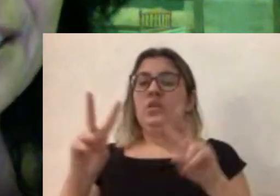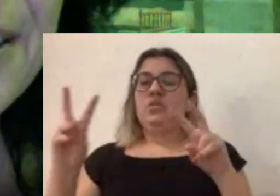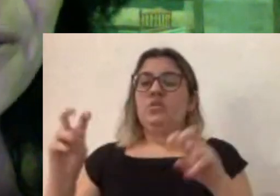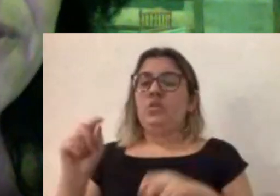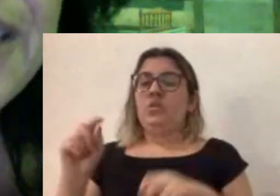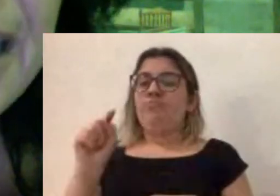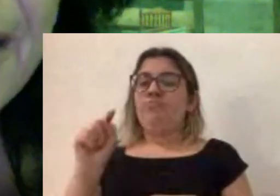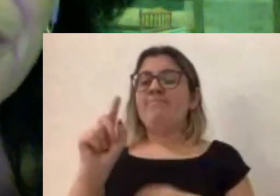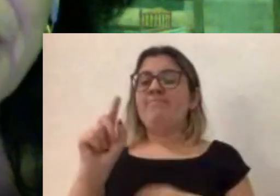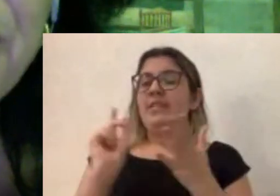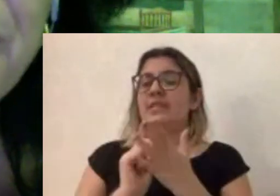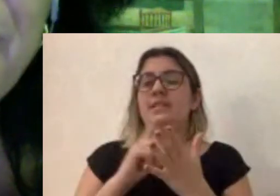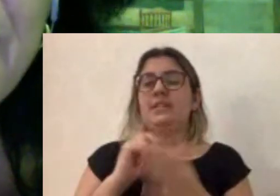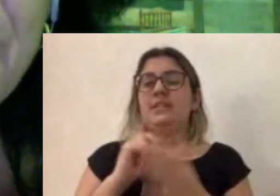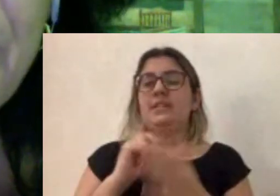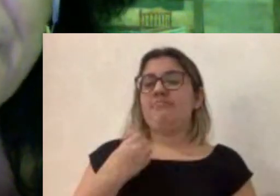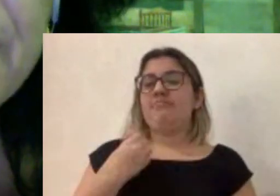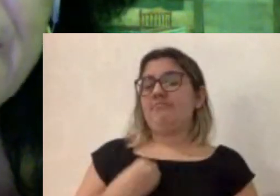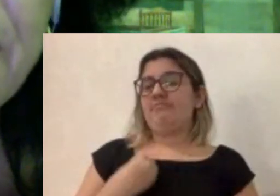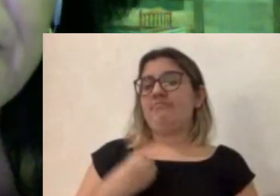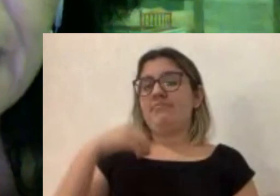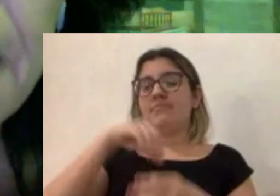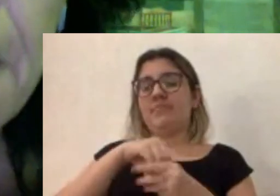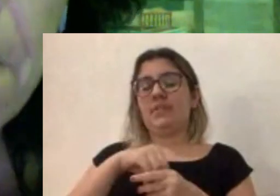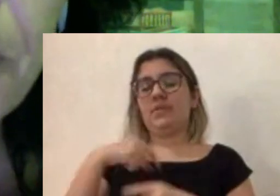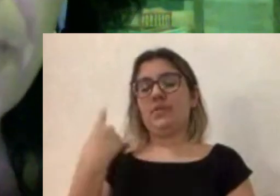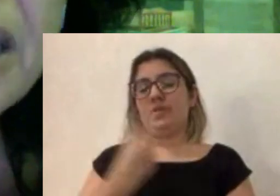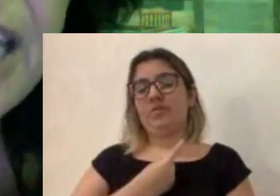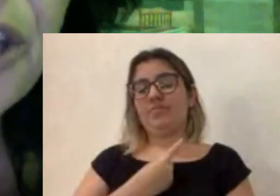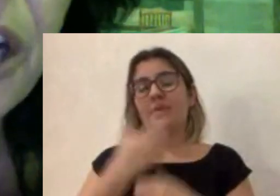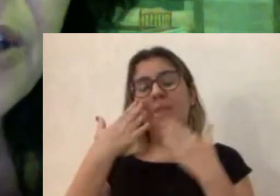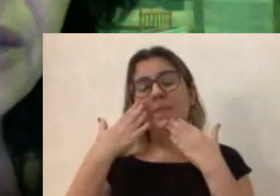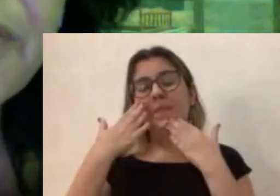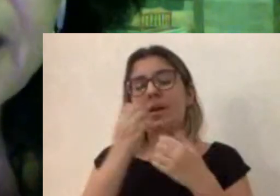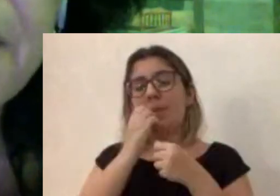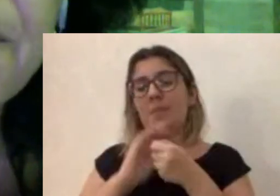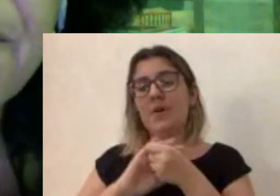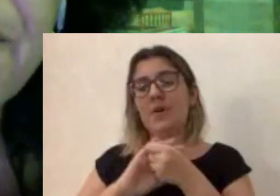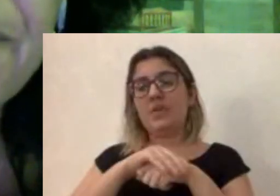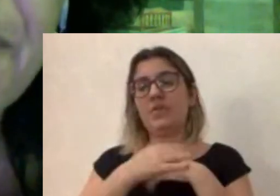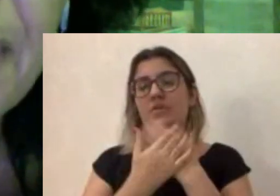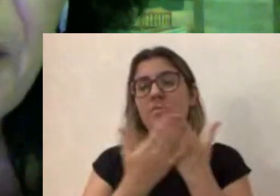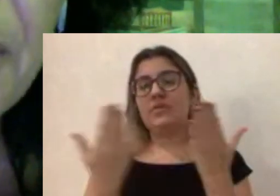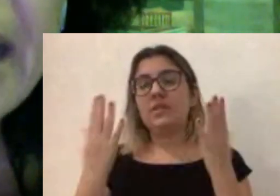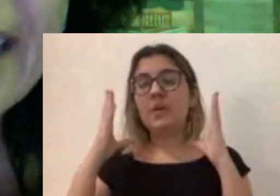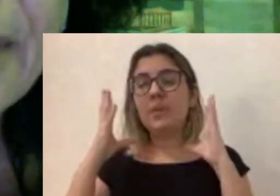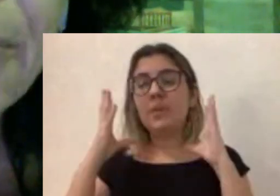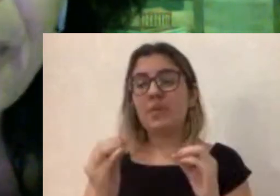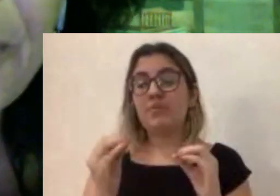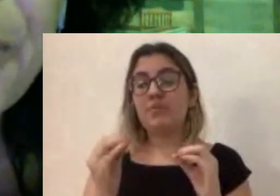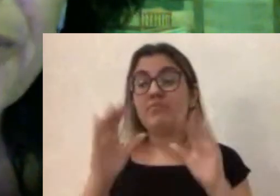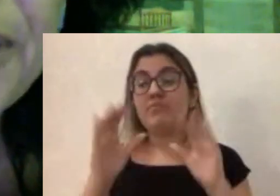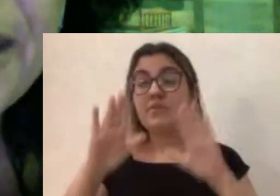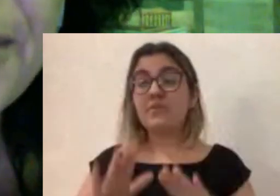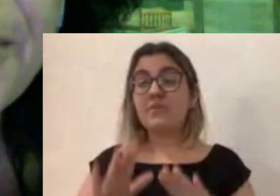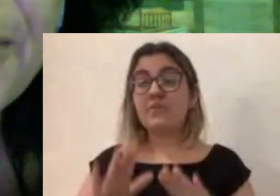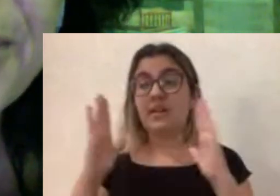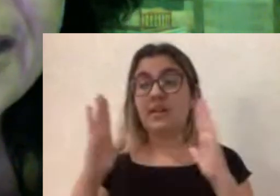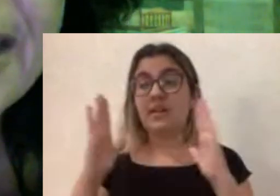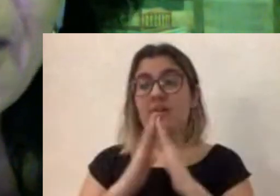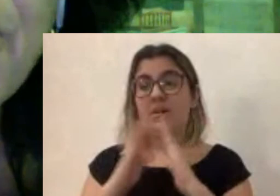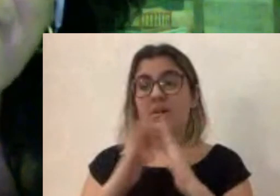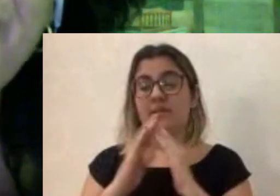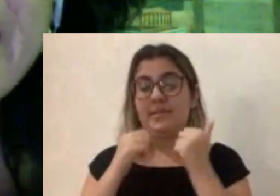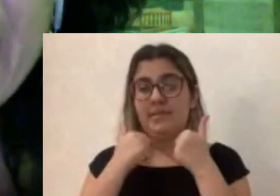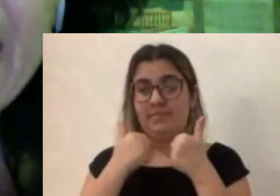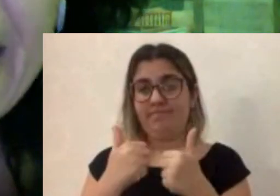e conversar a respeito disso, que é uma coisa tão, tão presente na nossa vida. Obrigada e boa noite para vocês todos.